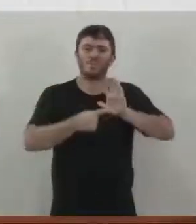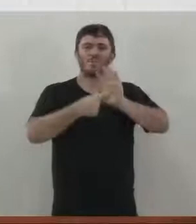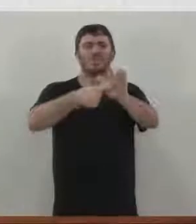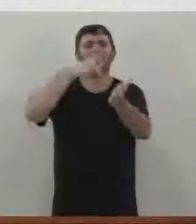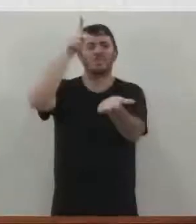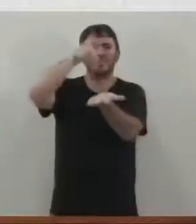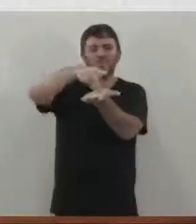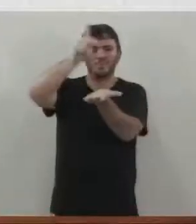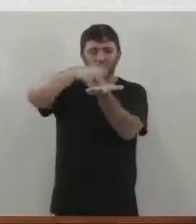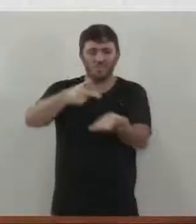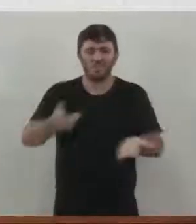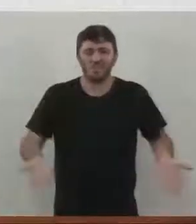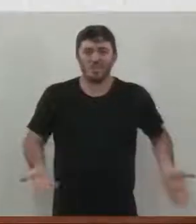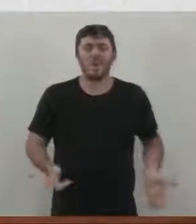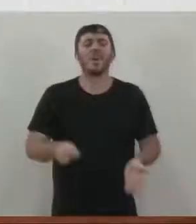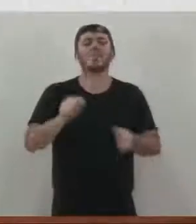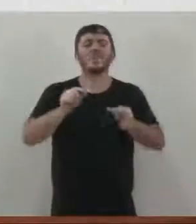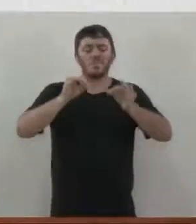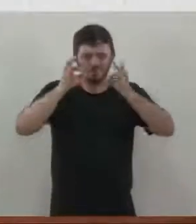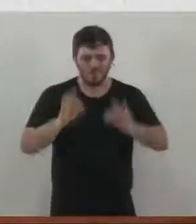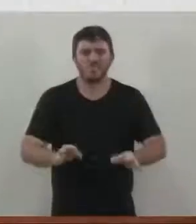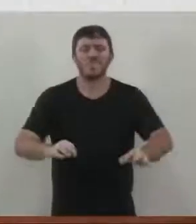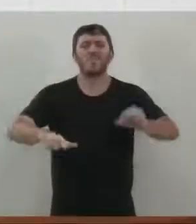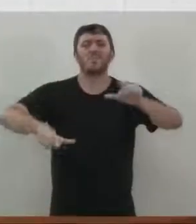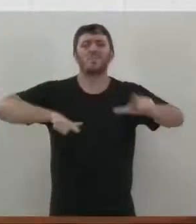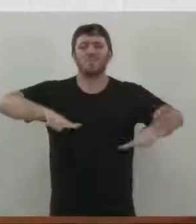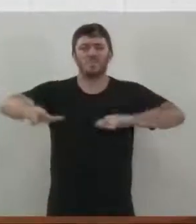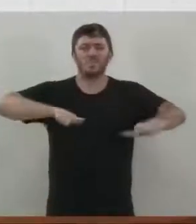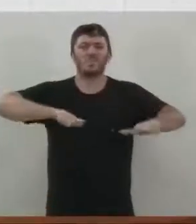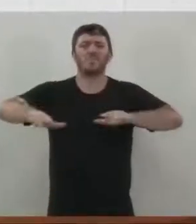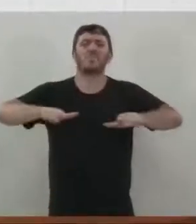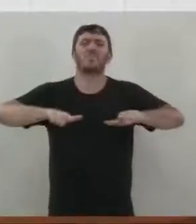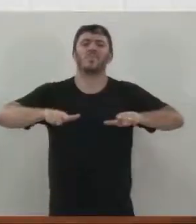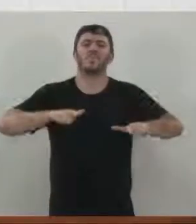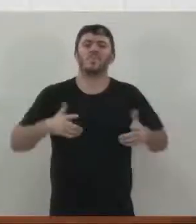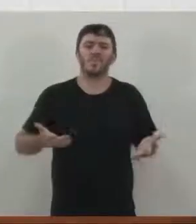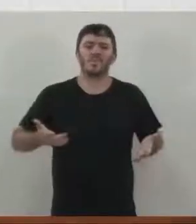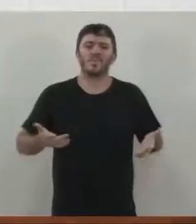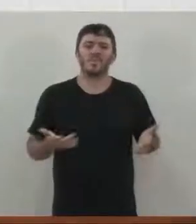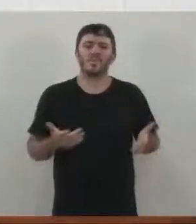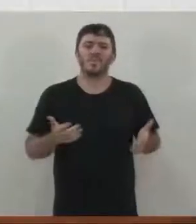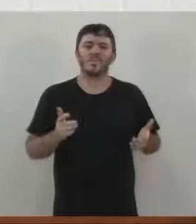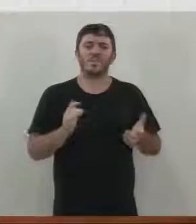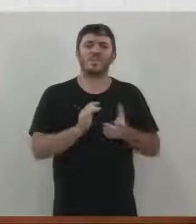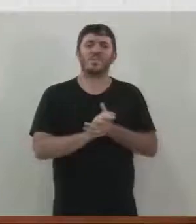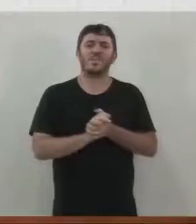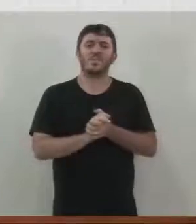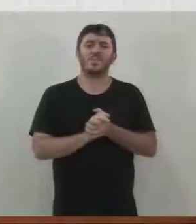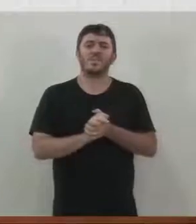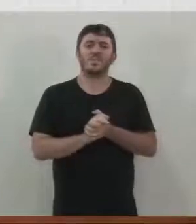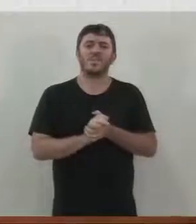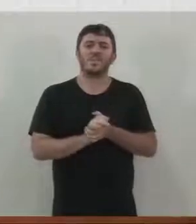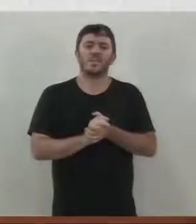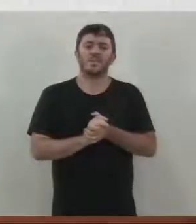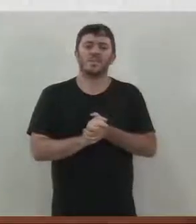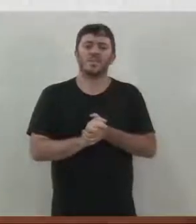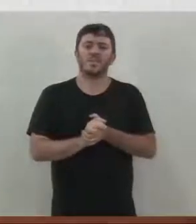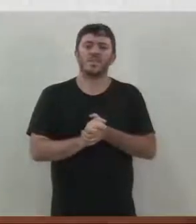meio de convencimento é a sinceridade, é o trabalho, demonstrar que realmente para que veio.